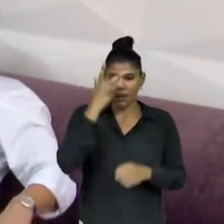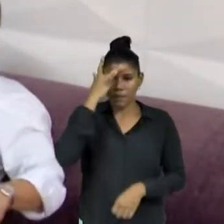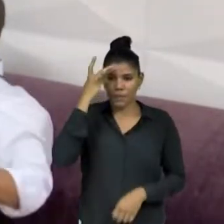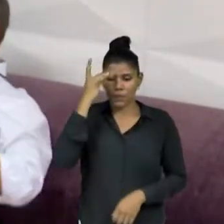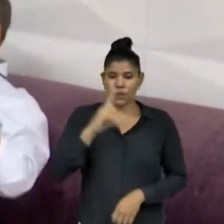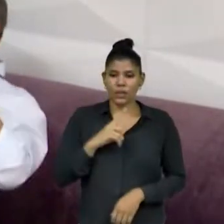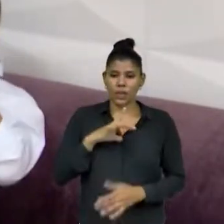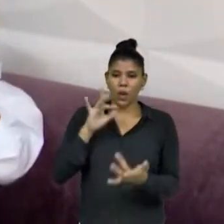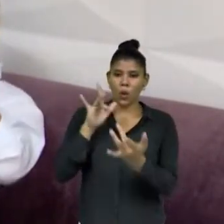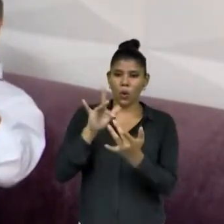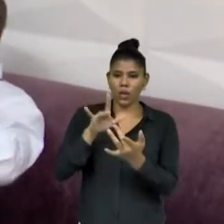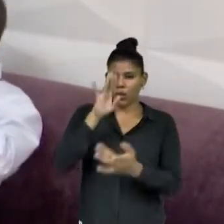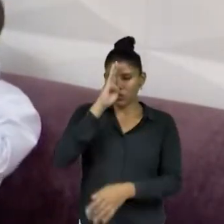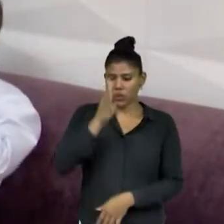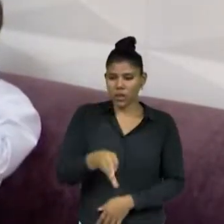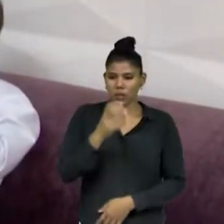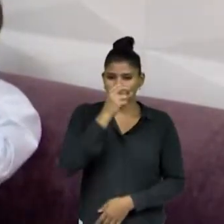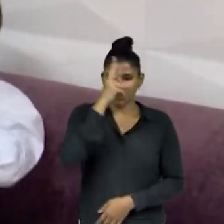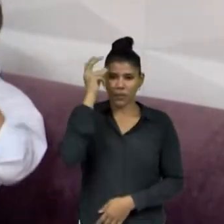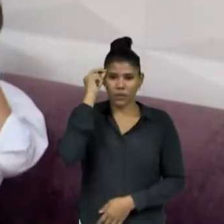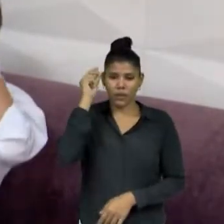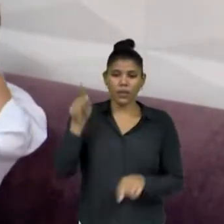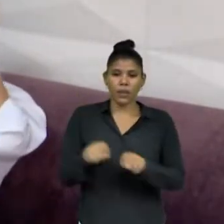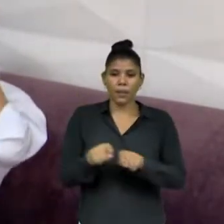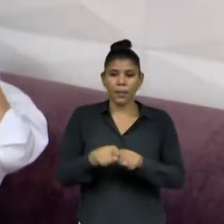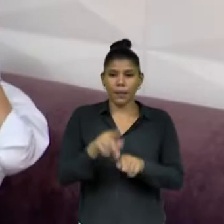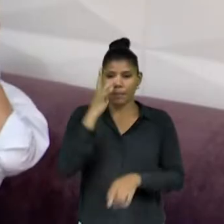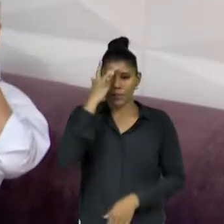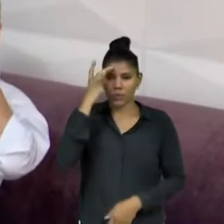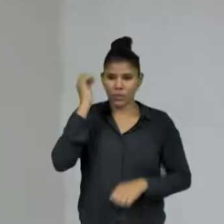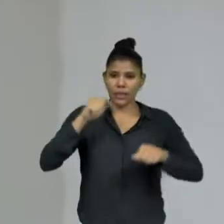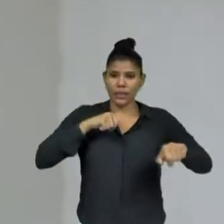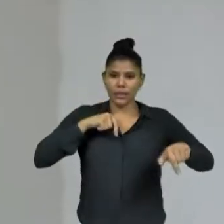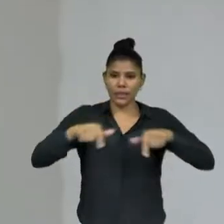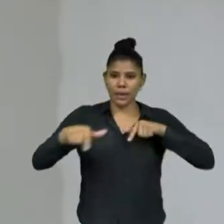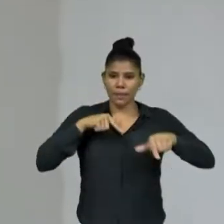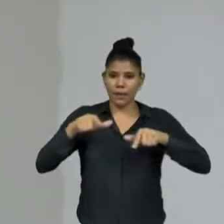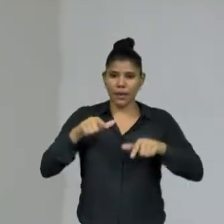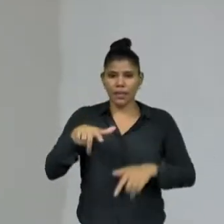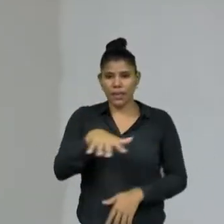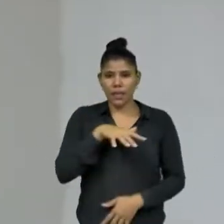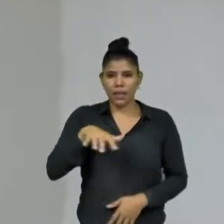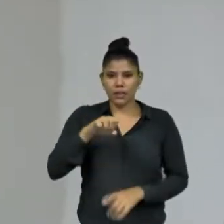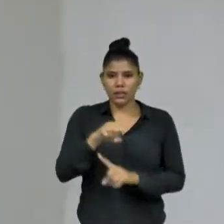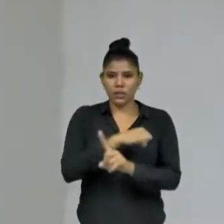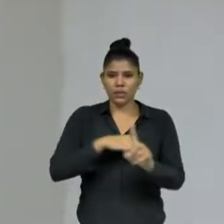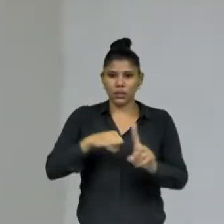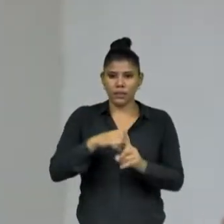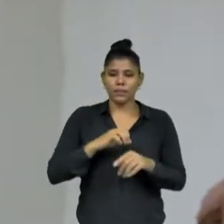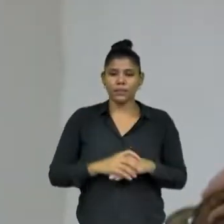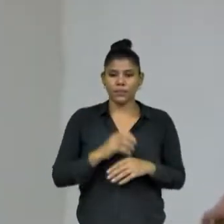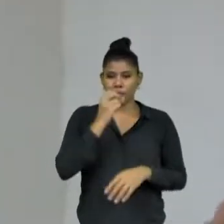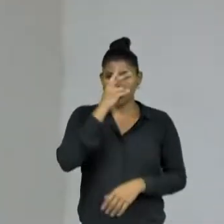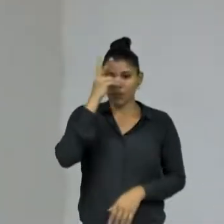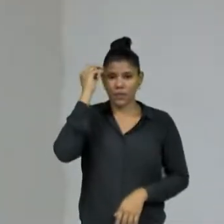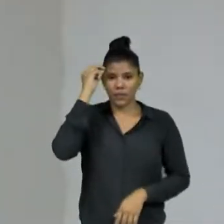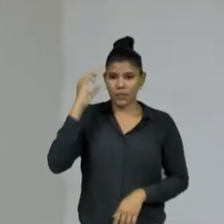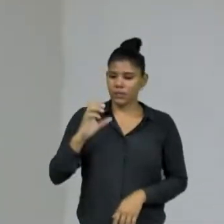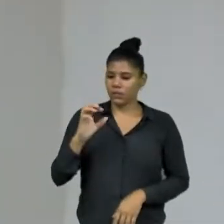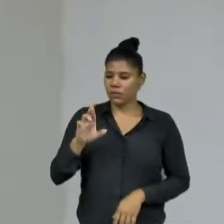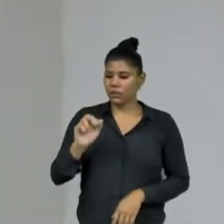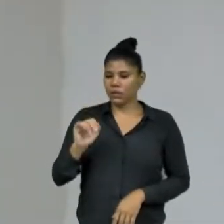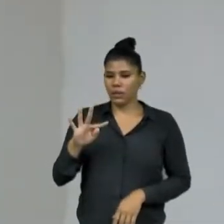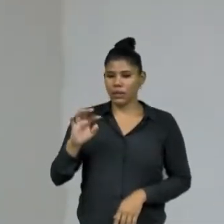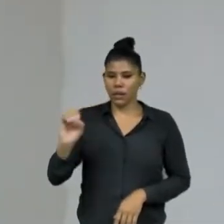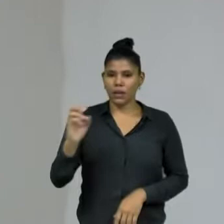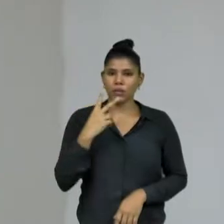com o prefeito, e também uma pessoa que trabalhe na área social. O prefeito de Crato, Zé Ailton Brasil, fala quais